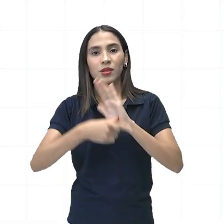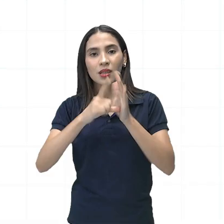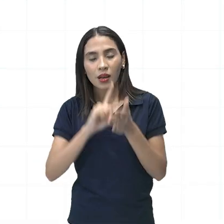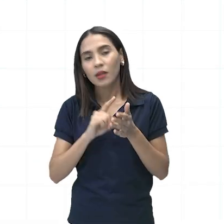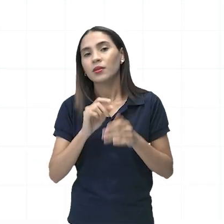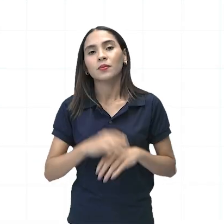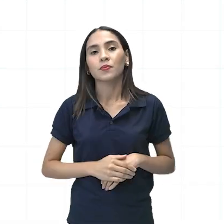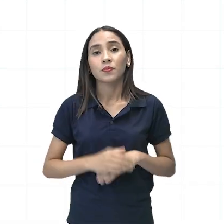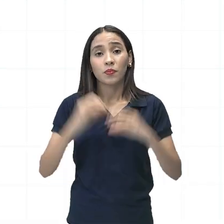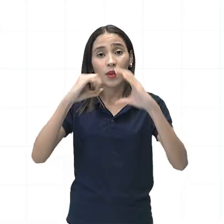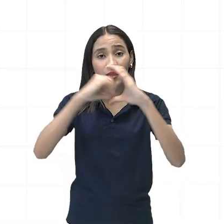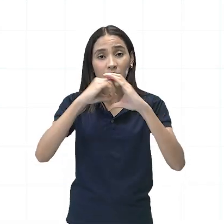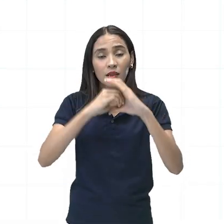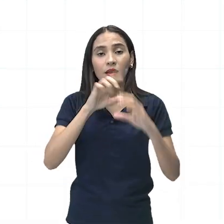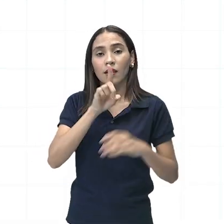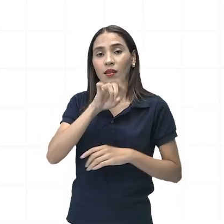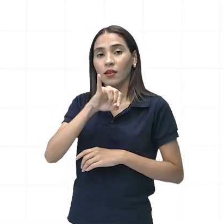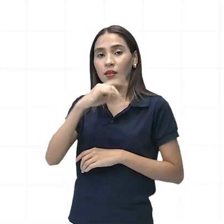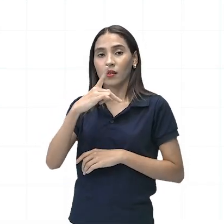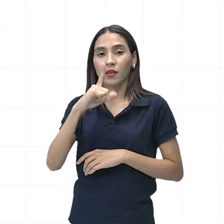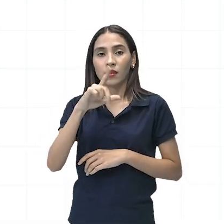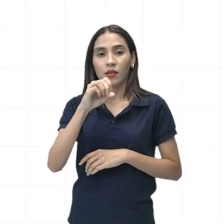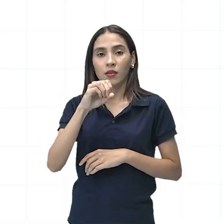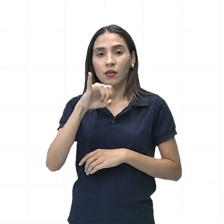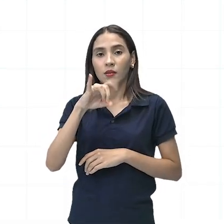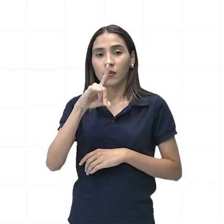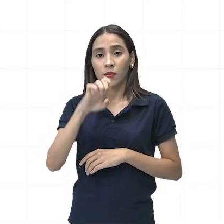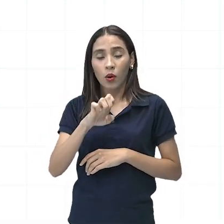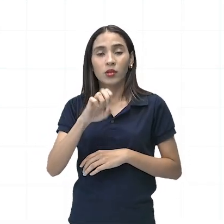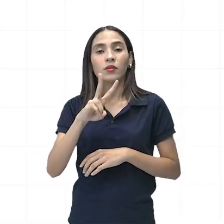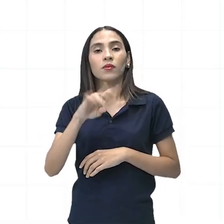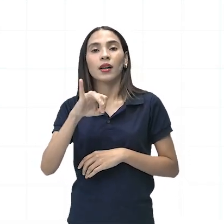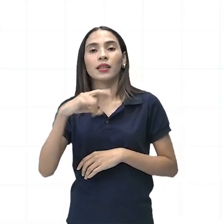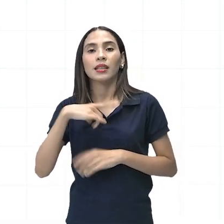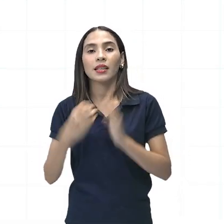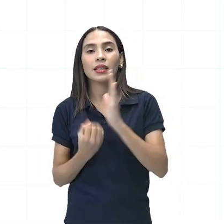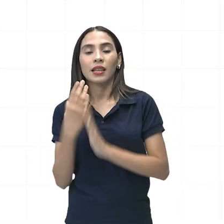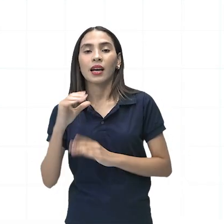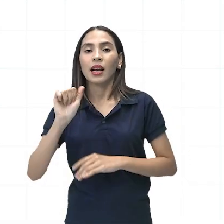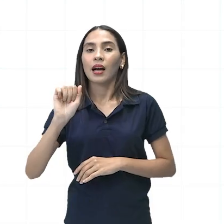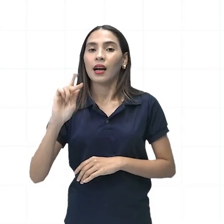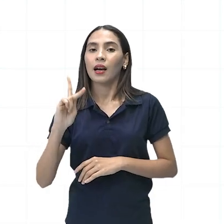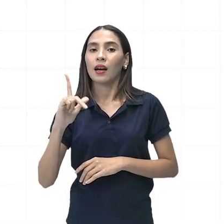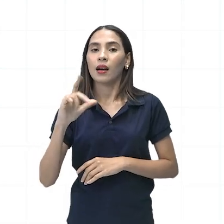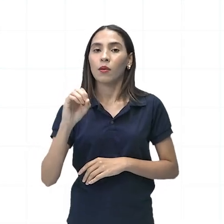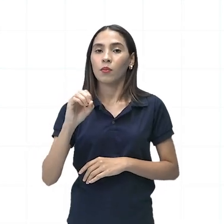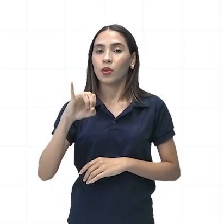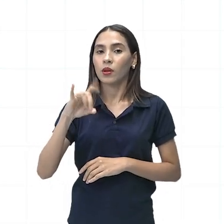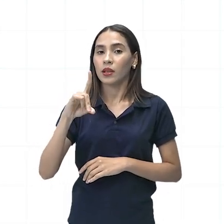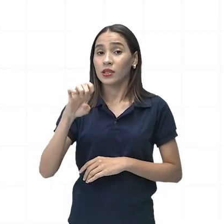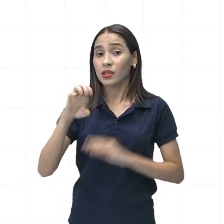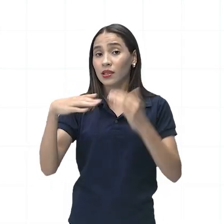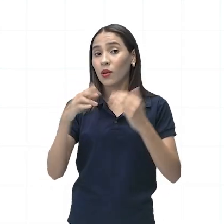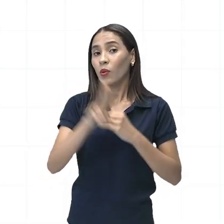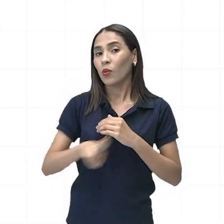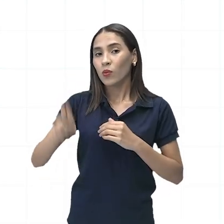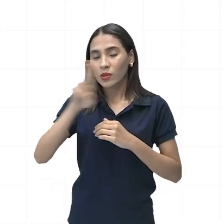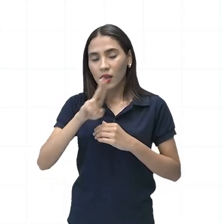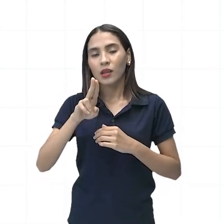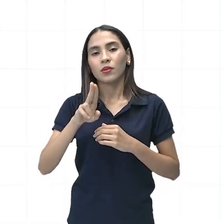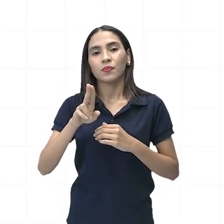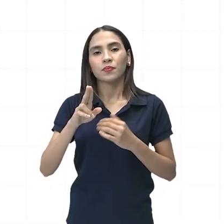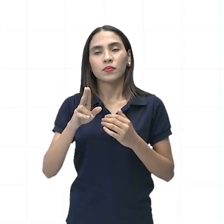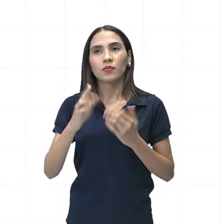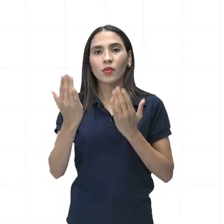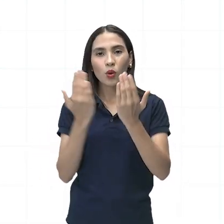pouco. Uma célula diploide dará origem a uma célula haploide, ou seja, usando a espécie humana novamente